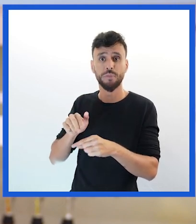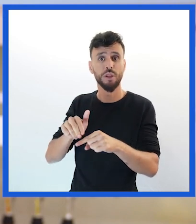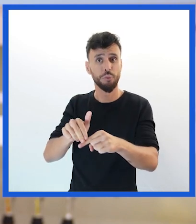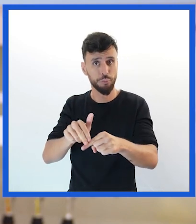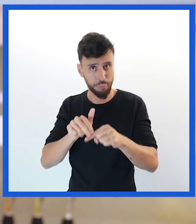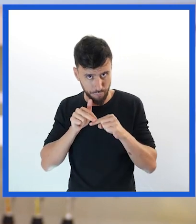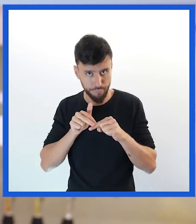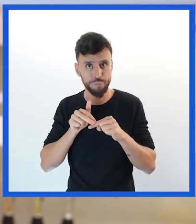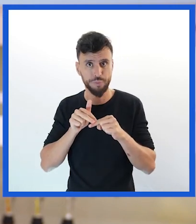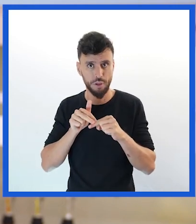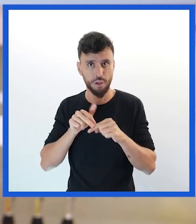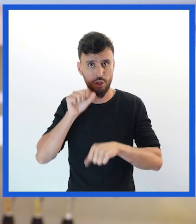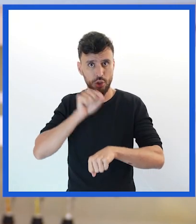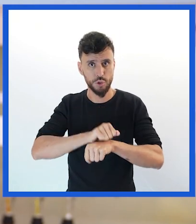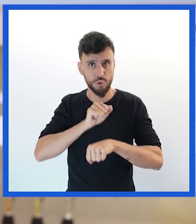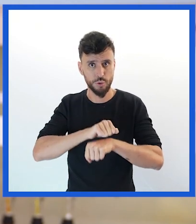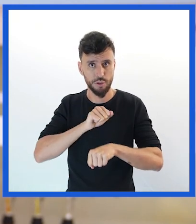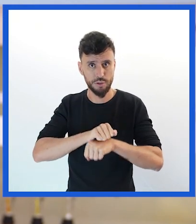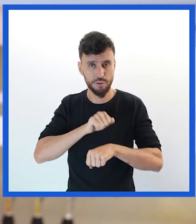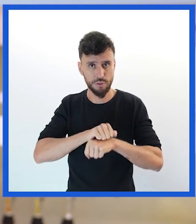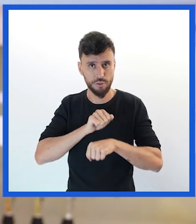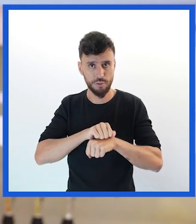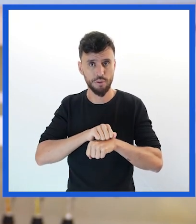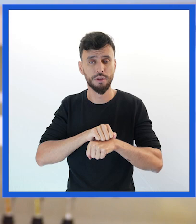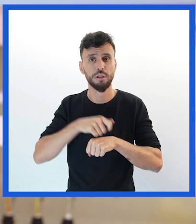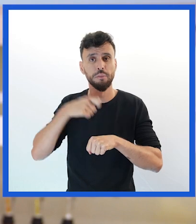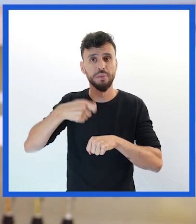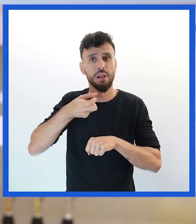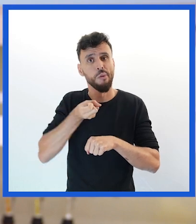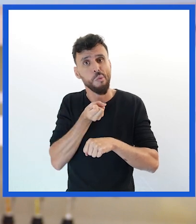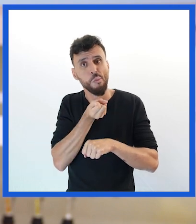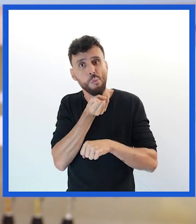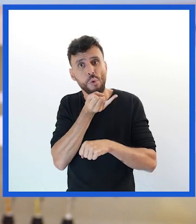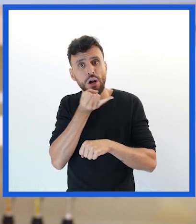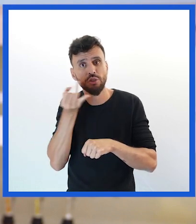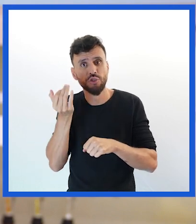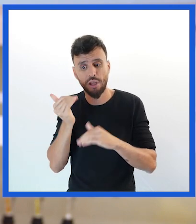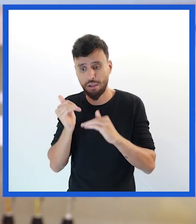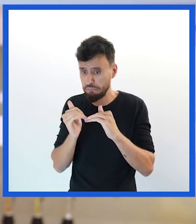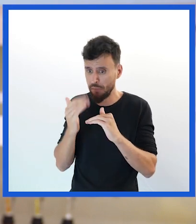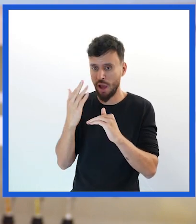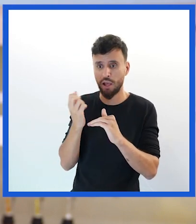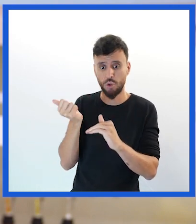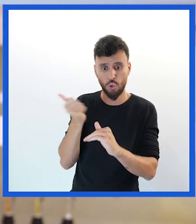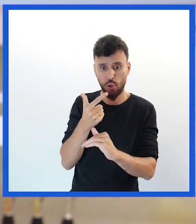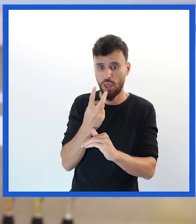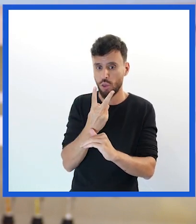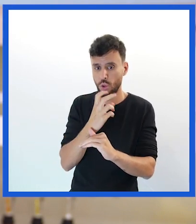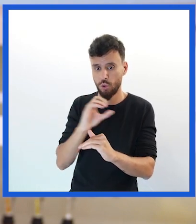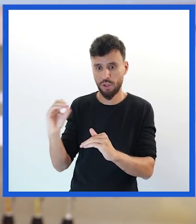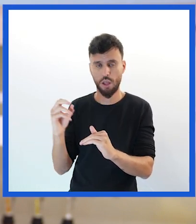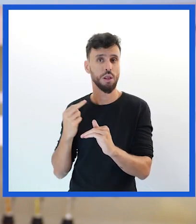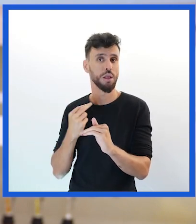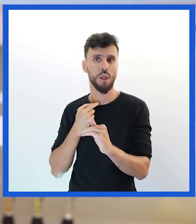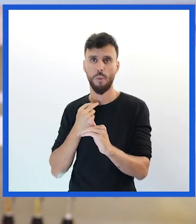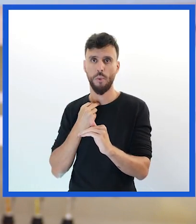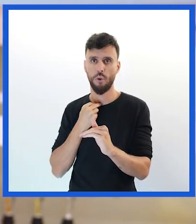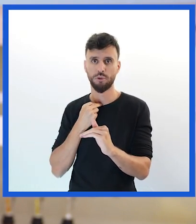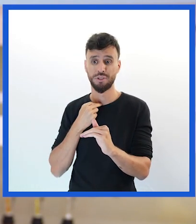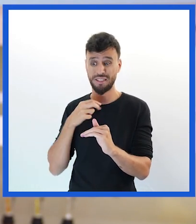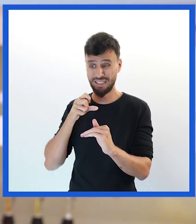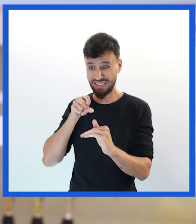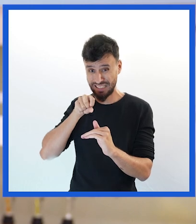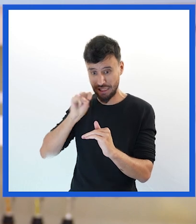massa de sólidos na cápsula não seja muito superior aos 200 mg, em virtude de que, acima desse